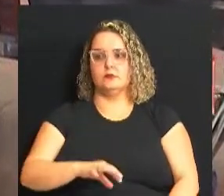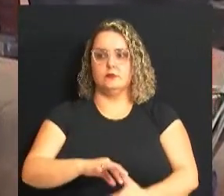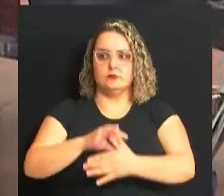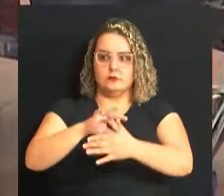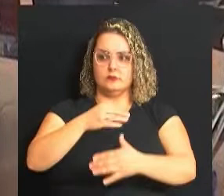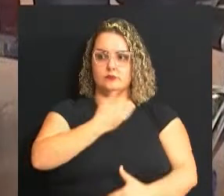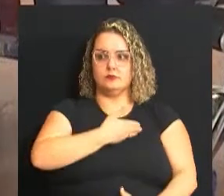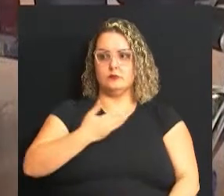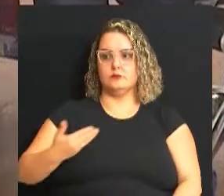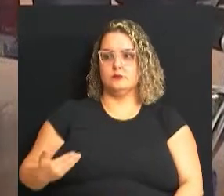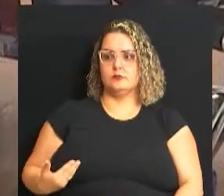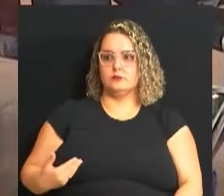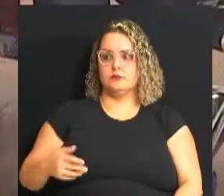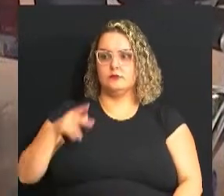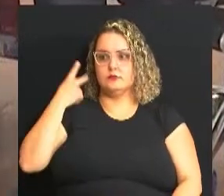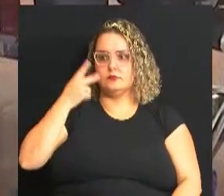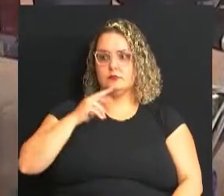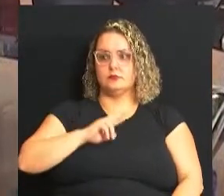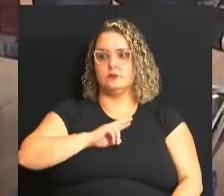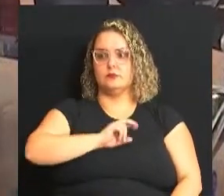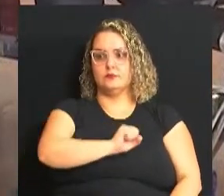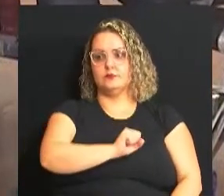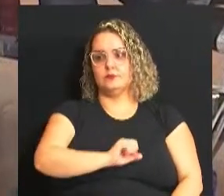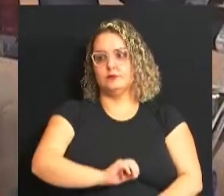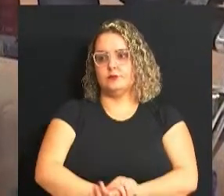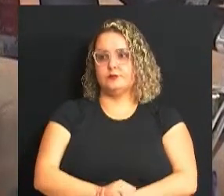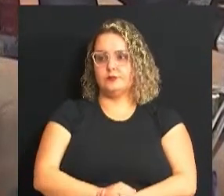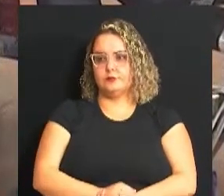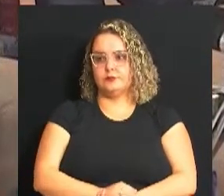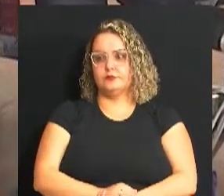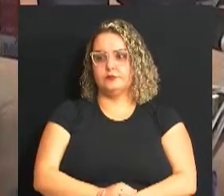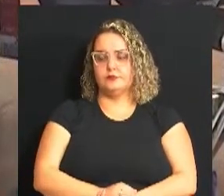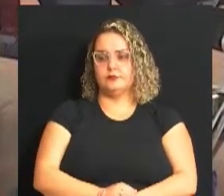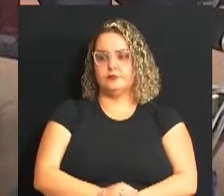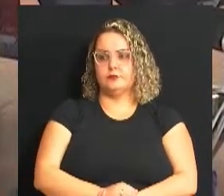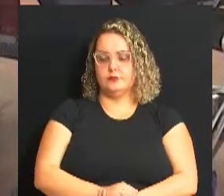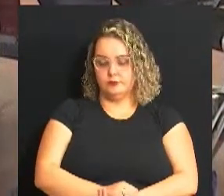governo, vereador Luiz Carlos Rossini.